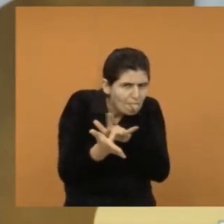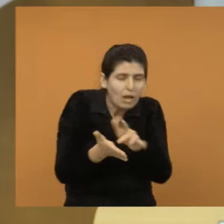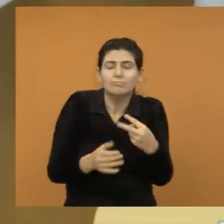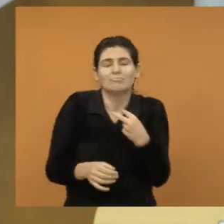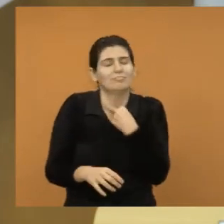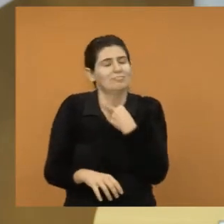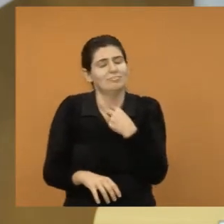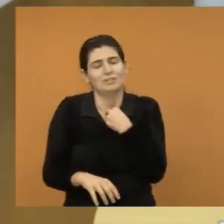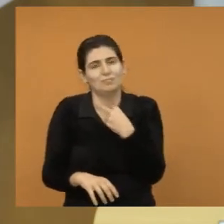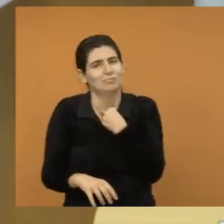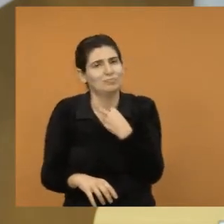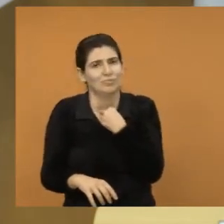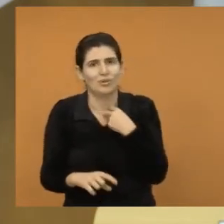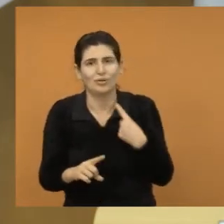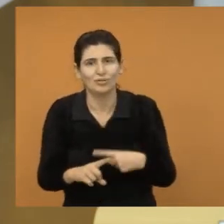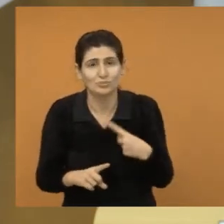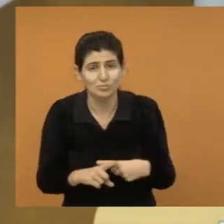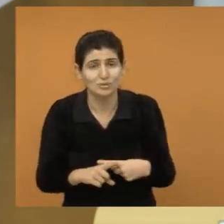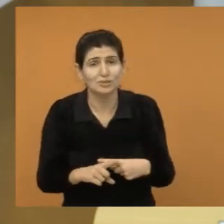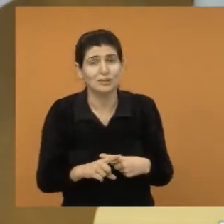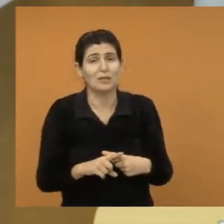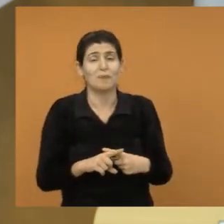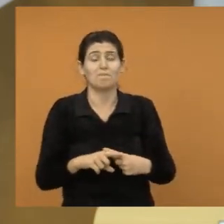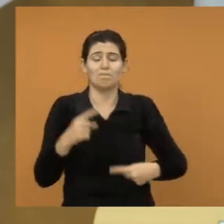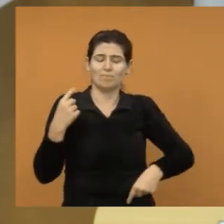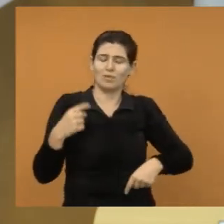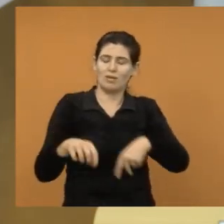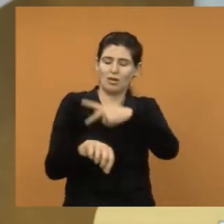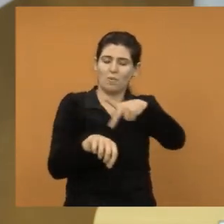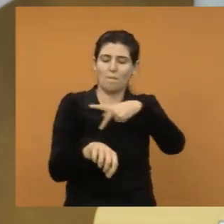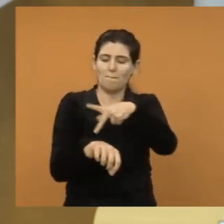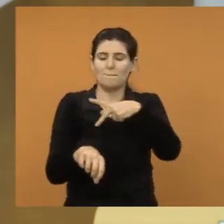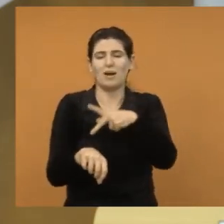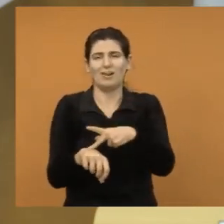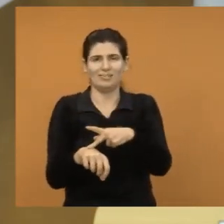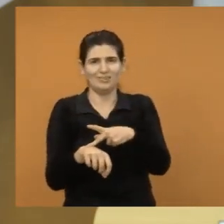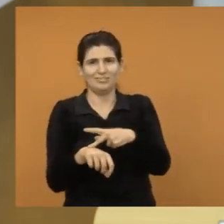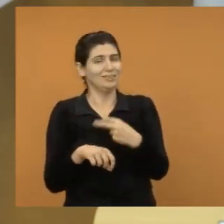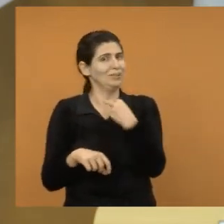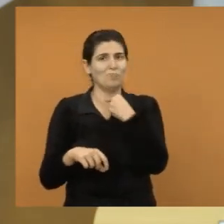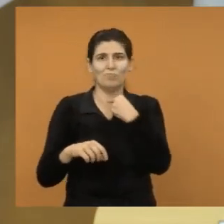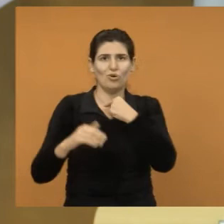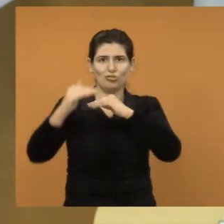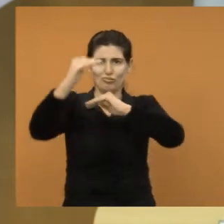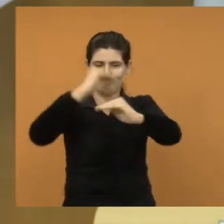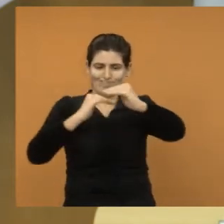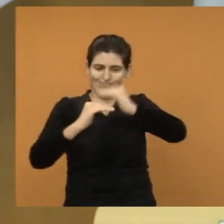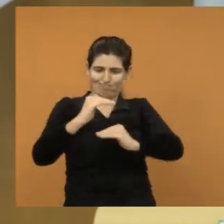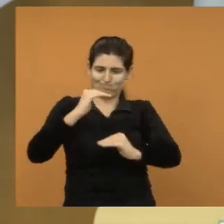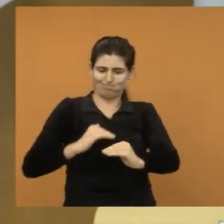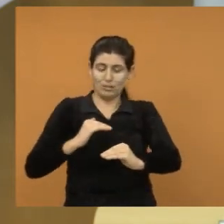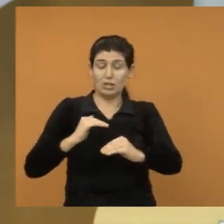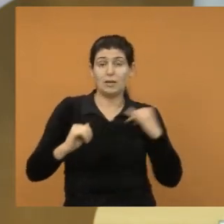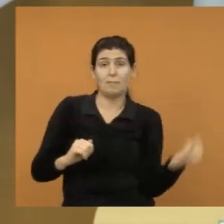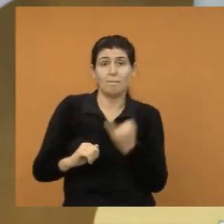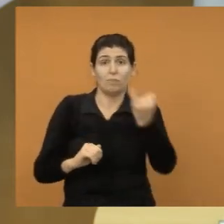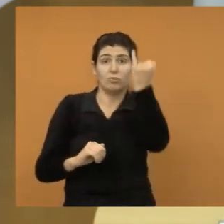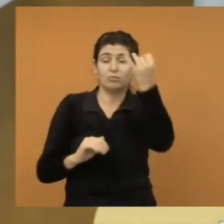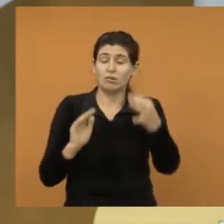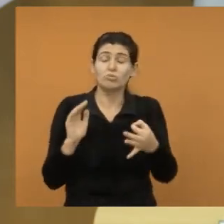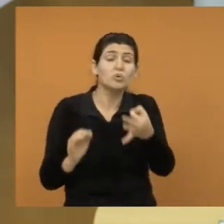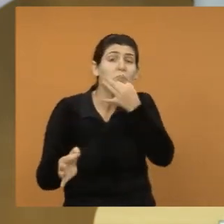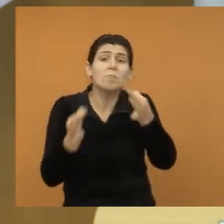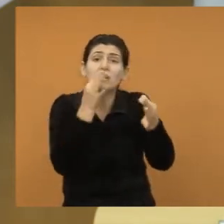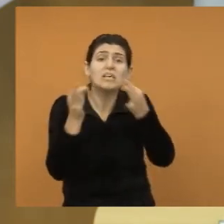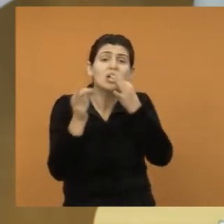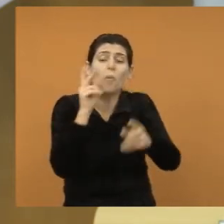esconder quando a democracia está em risco, porque é pela democracia que todos nós chegamos a essa casa. Esse é um